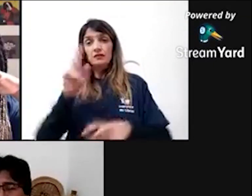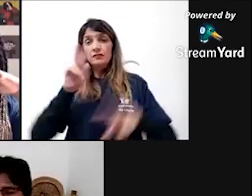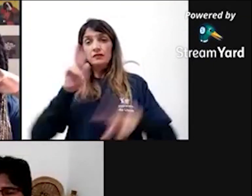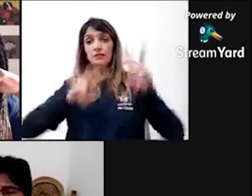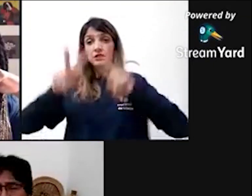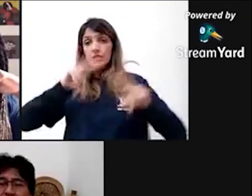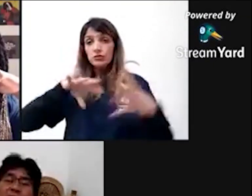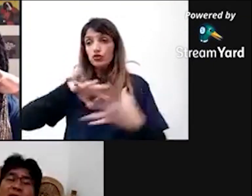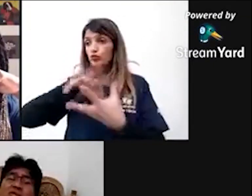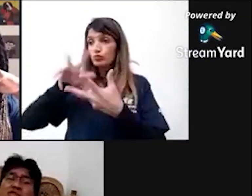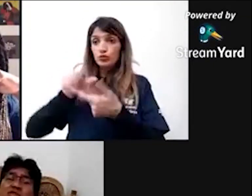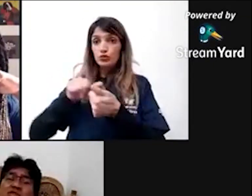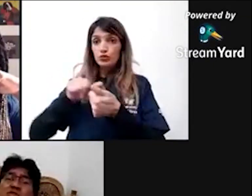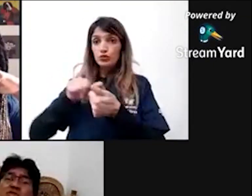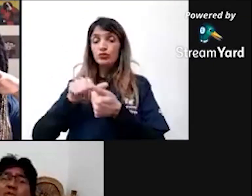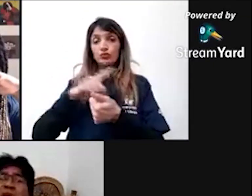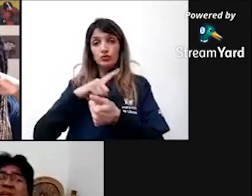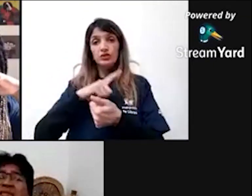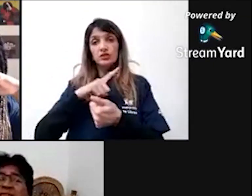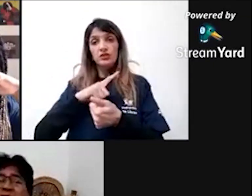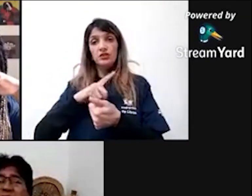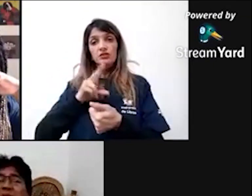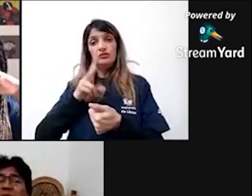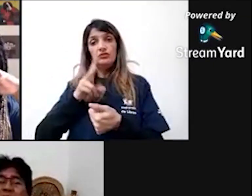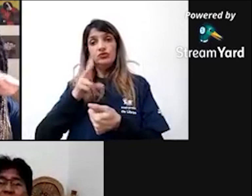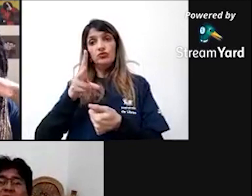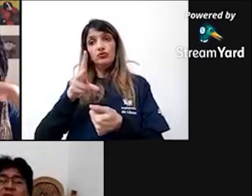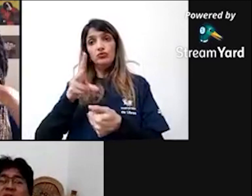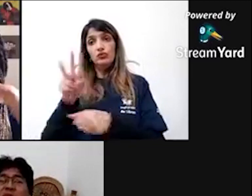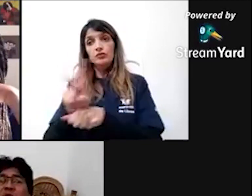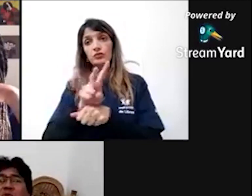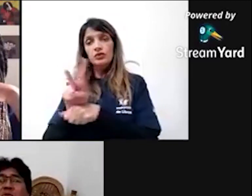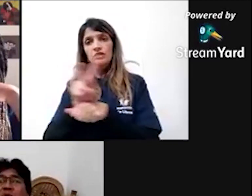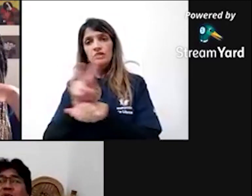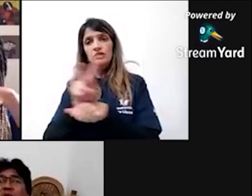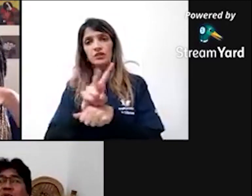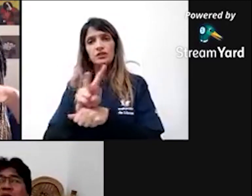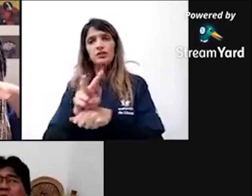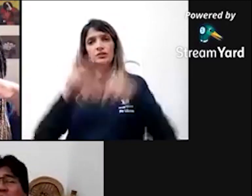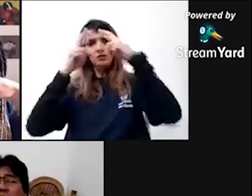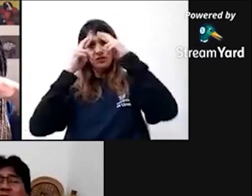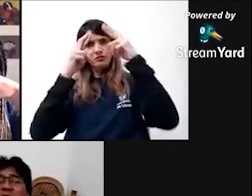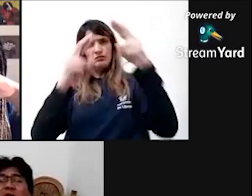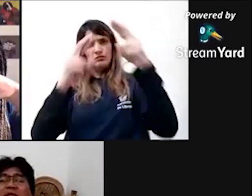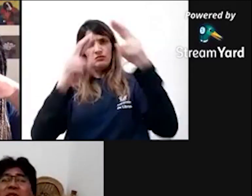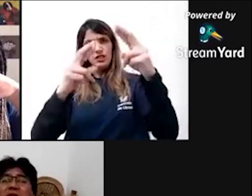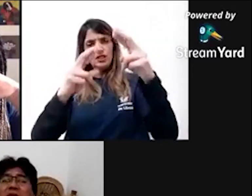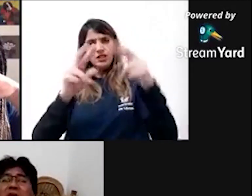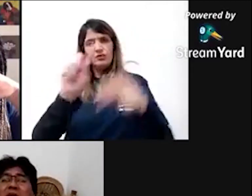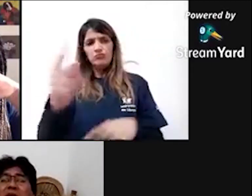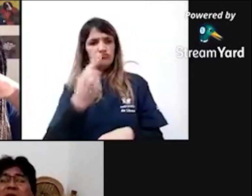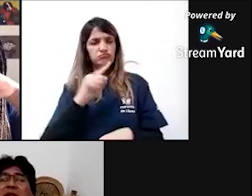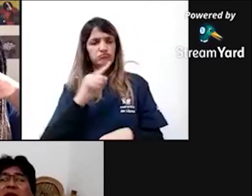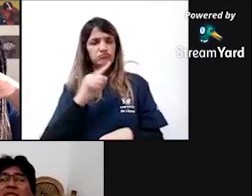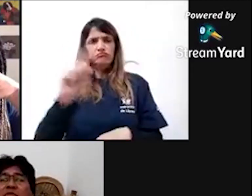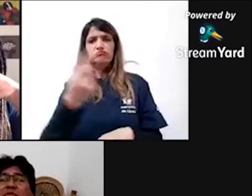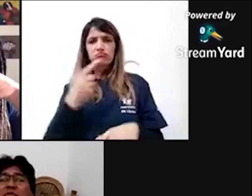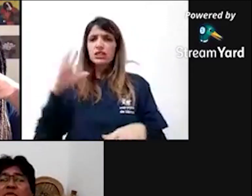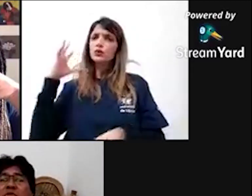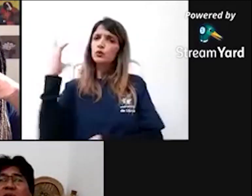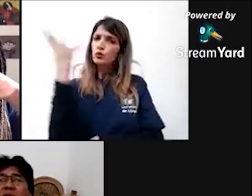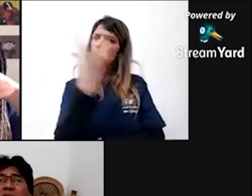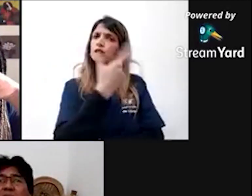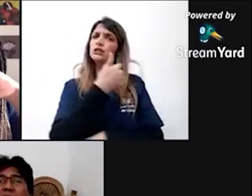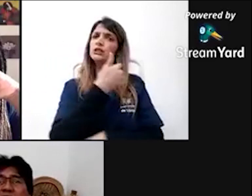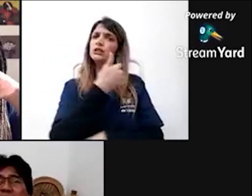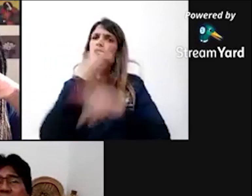mundo é que continua com a preservação, com respeito ao outro, com respeito à natureza. E é incrível